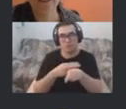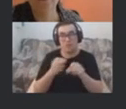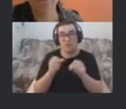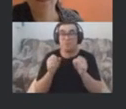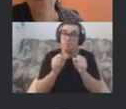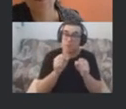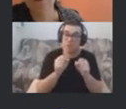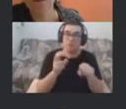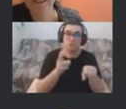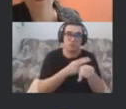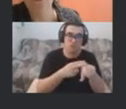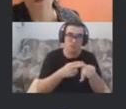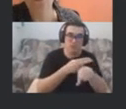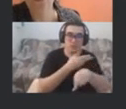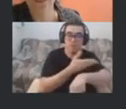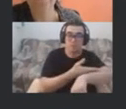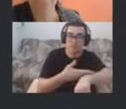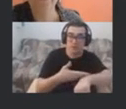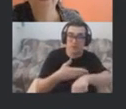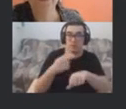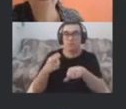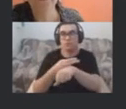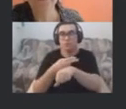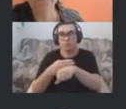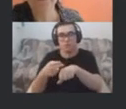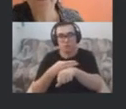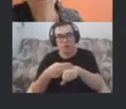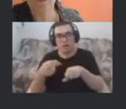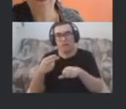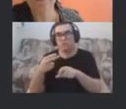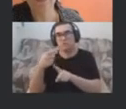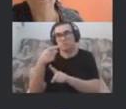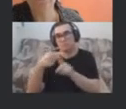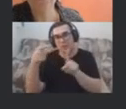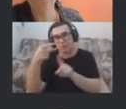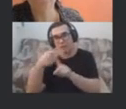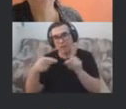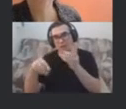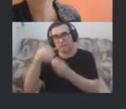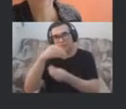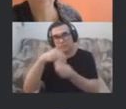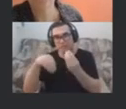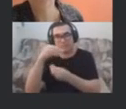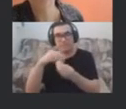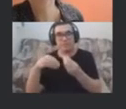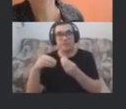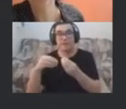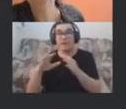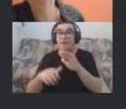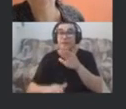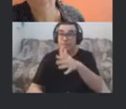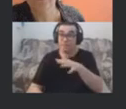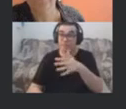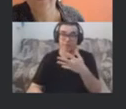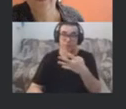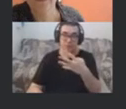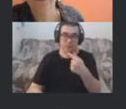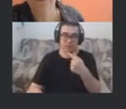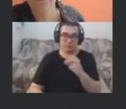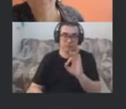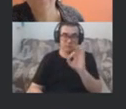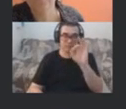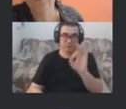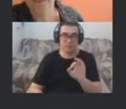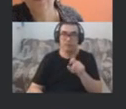ao leite. Então, isso aqui varia um pouco, tá? E aproximadamente 47% de